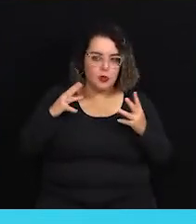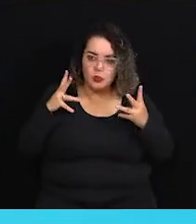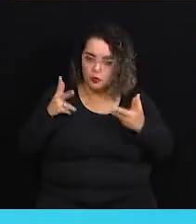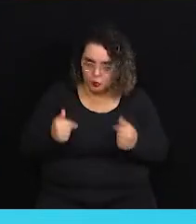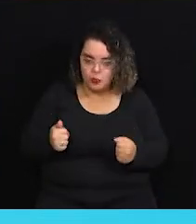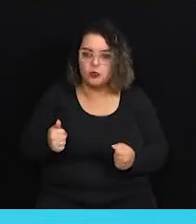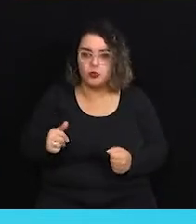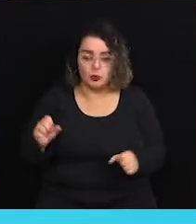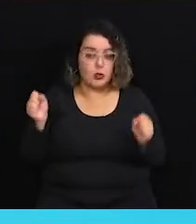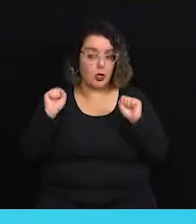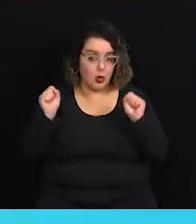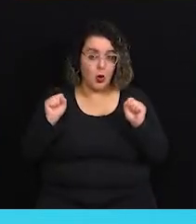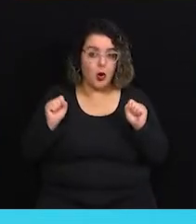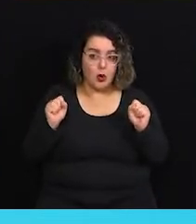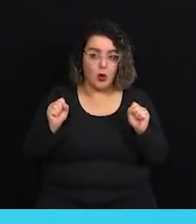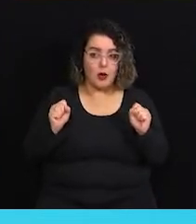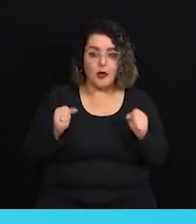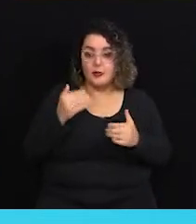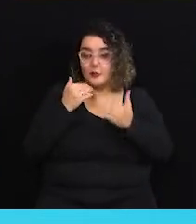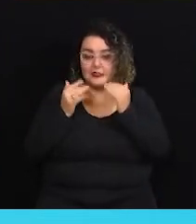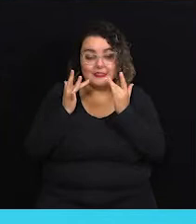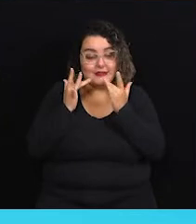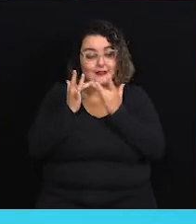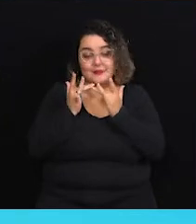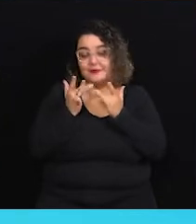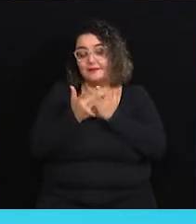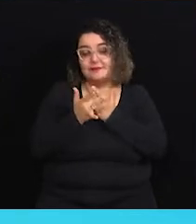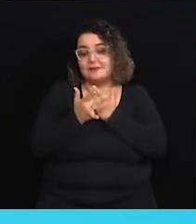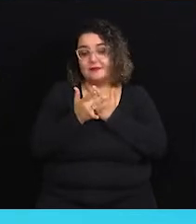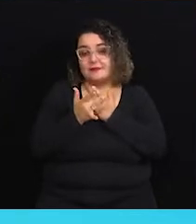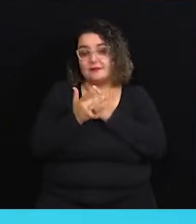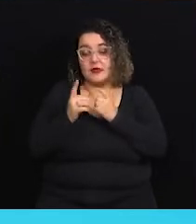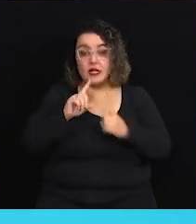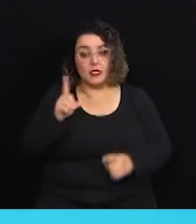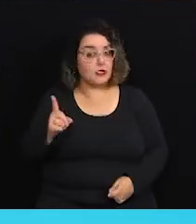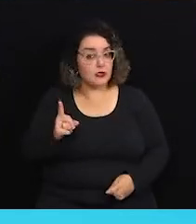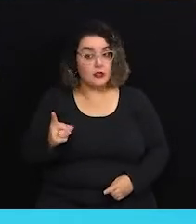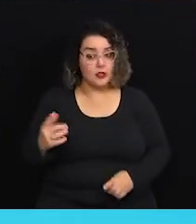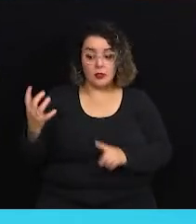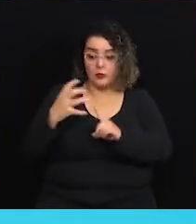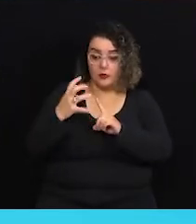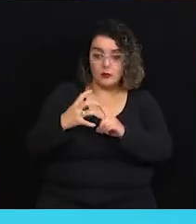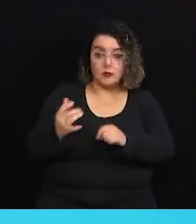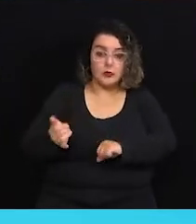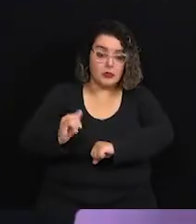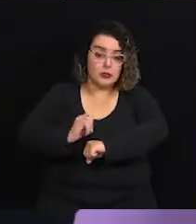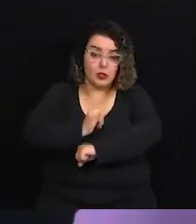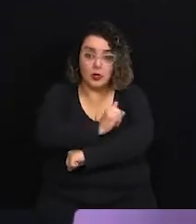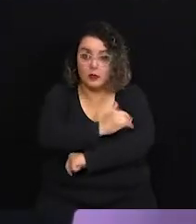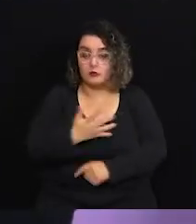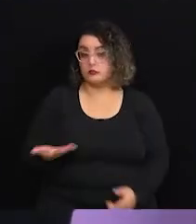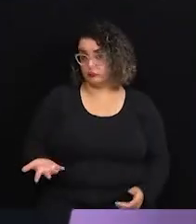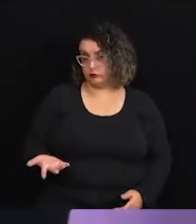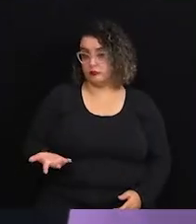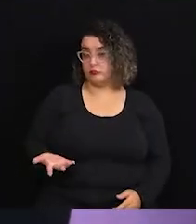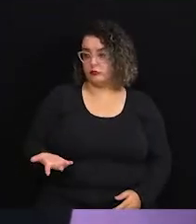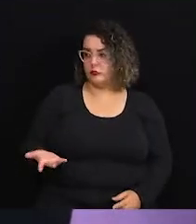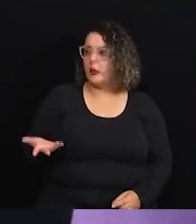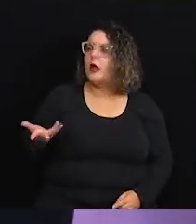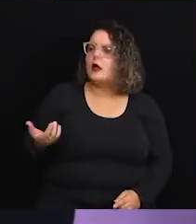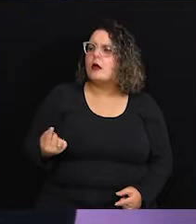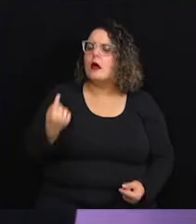gente gosta no inverno, né, aquelas comidinhas gostosas, sem impactar o nosso aumento de peso. Você falou